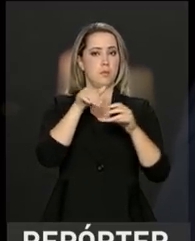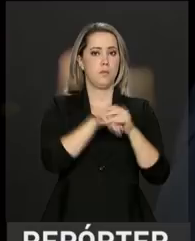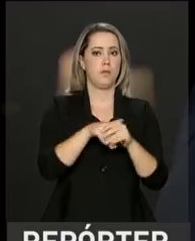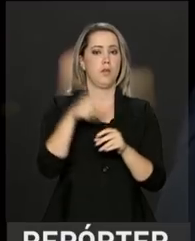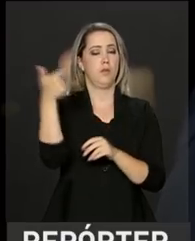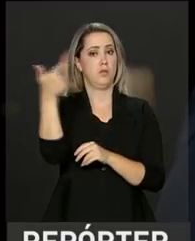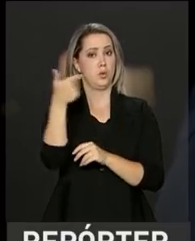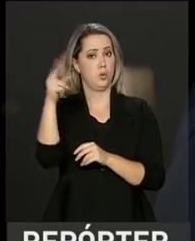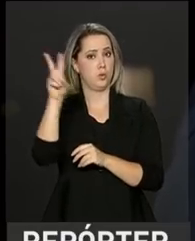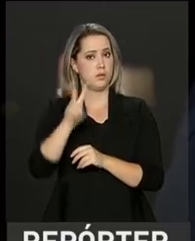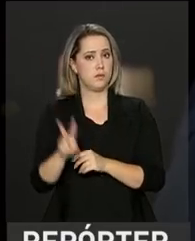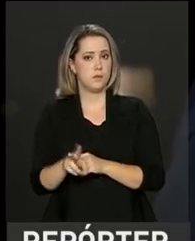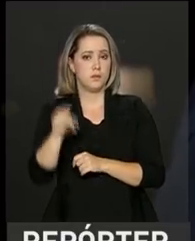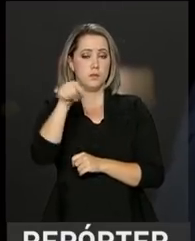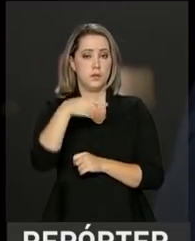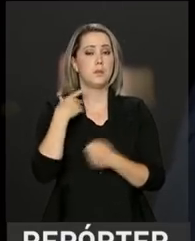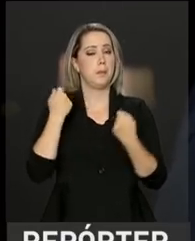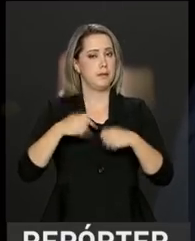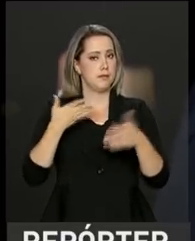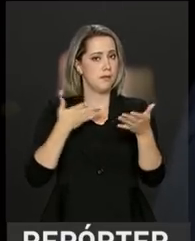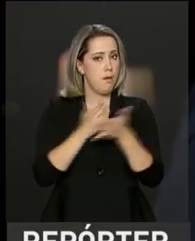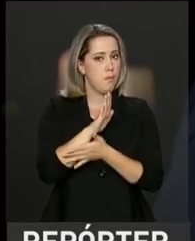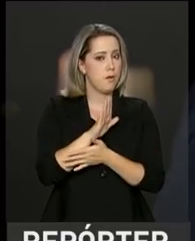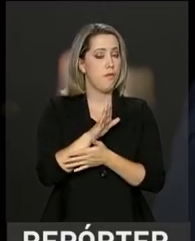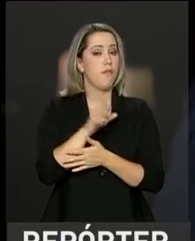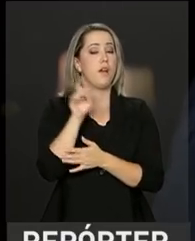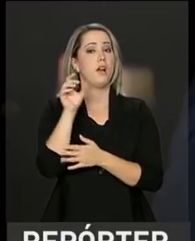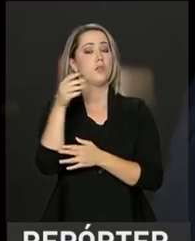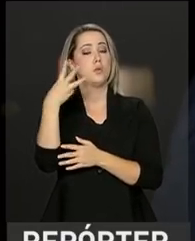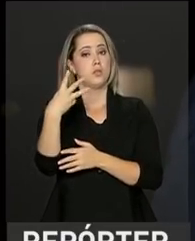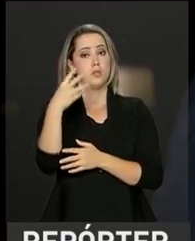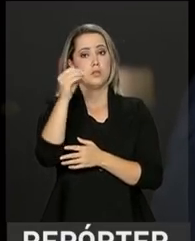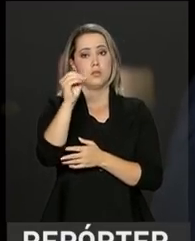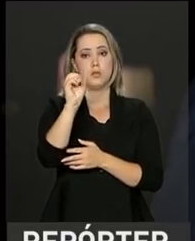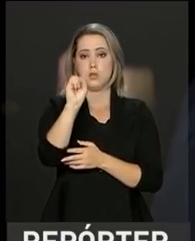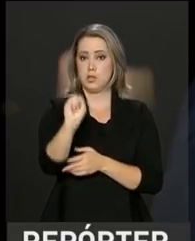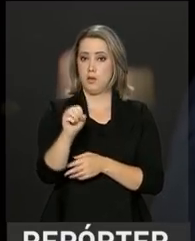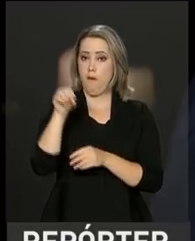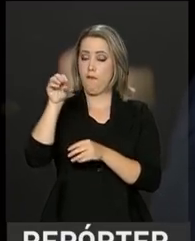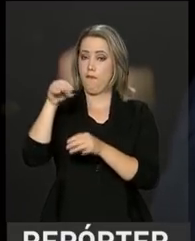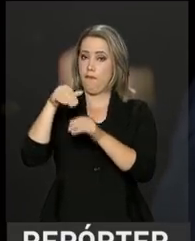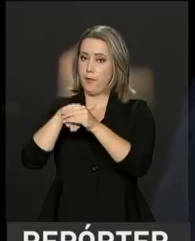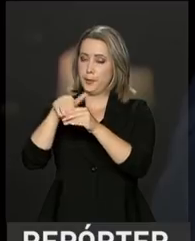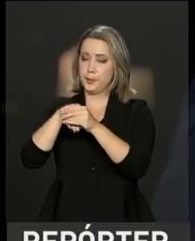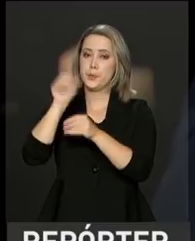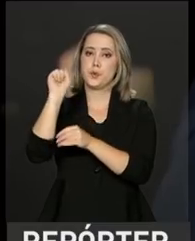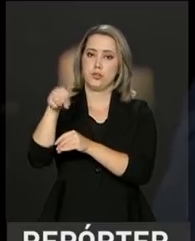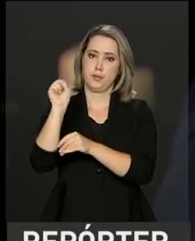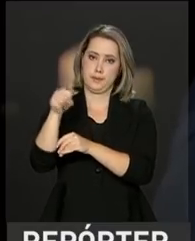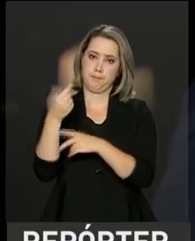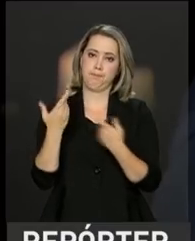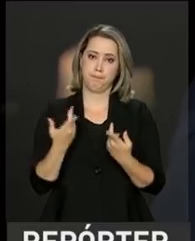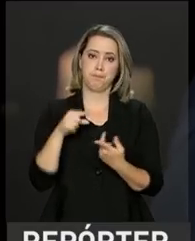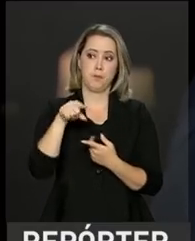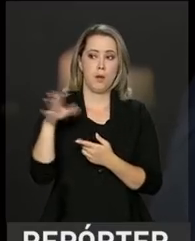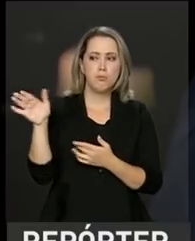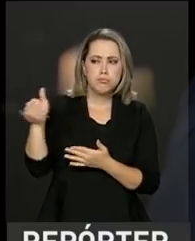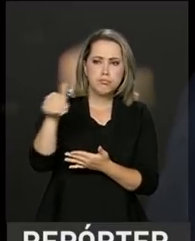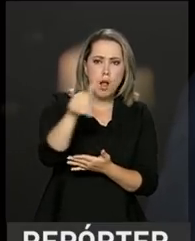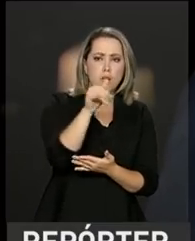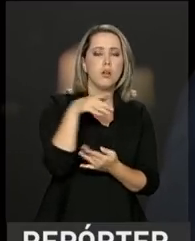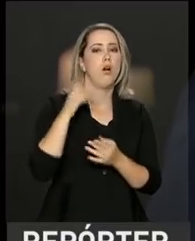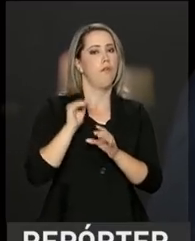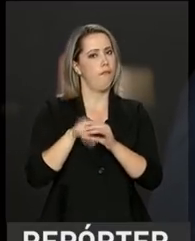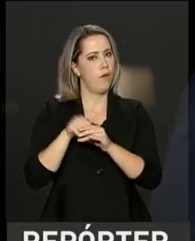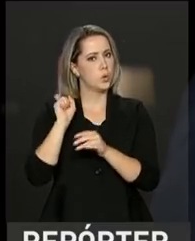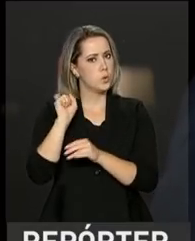dois turnos e para ser aprovado precisa de no mínimo 308 votos favoráveis e é para obter os votos dos deputados